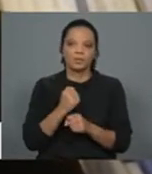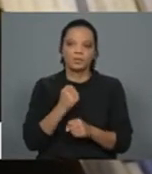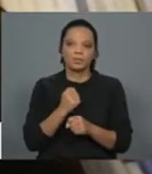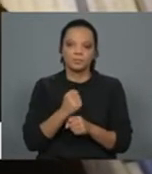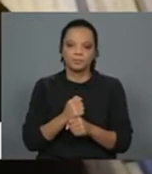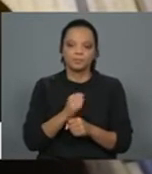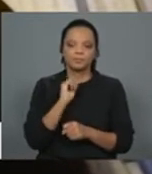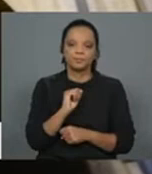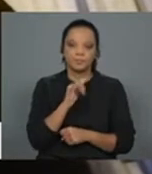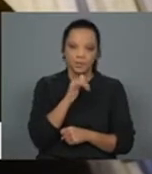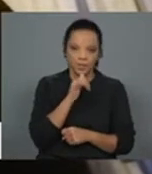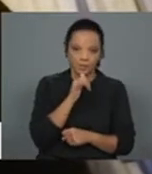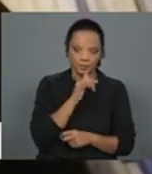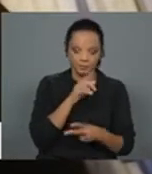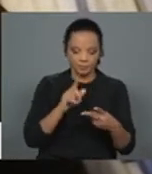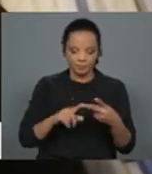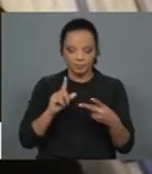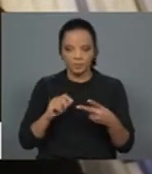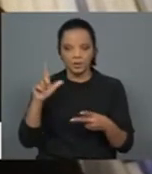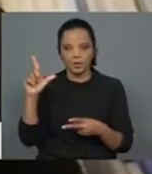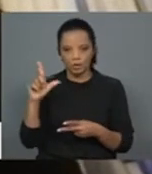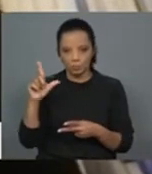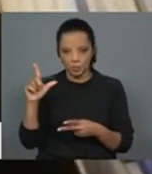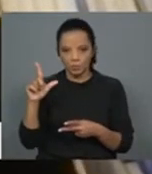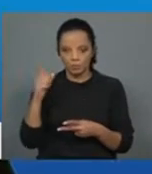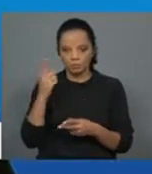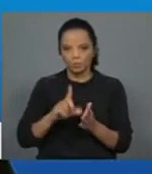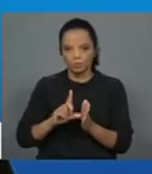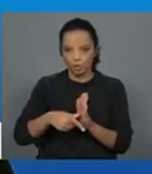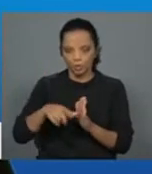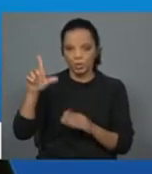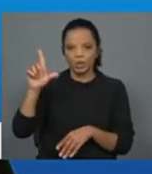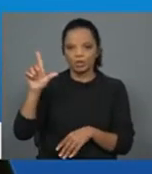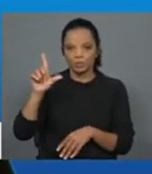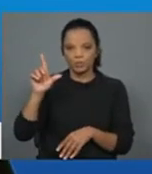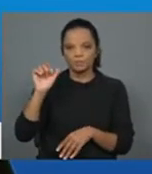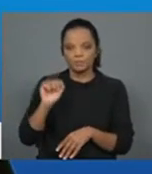no Algarve, como agora também vamos fazer em Lisboa, há um projeto em Lisboa